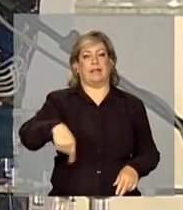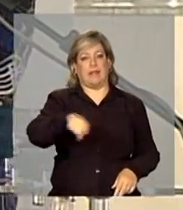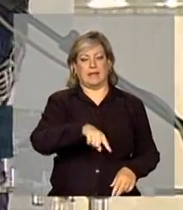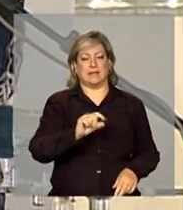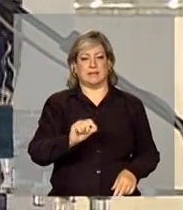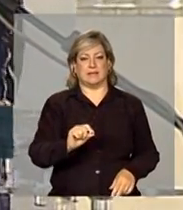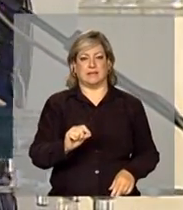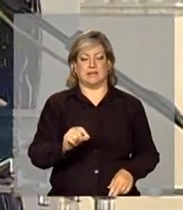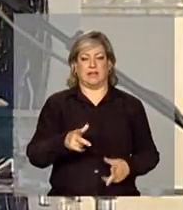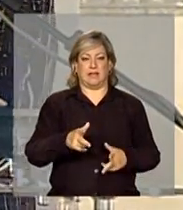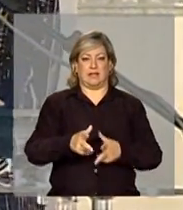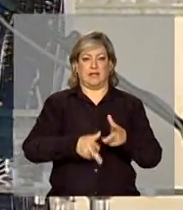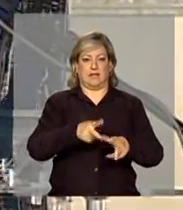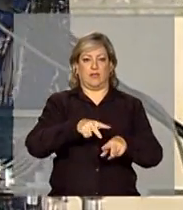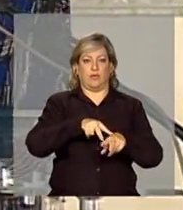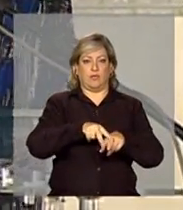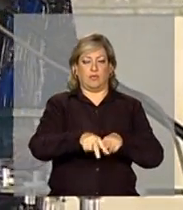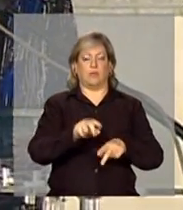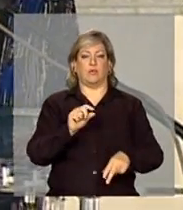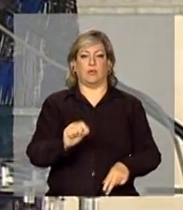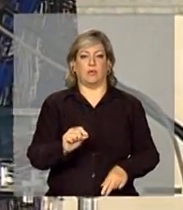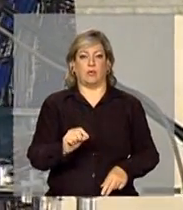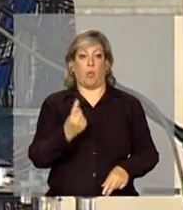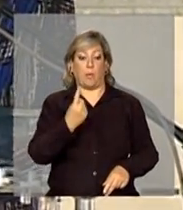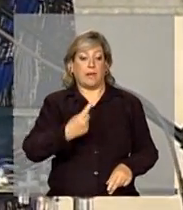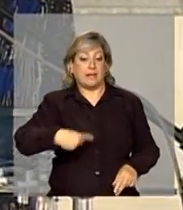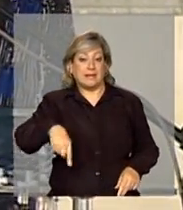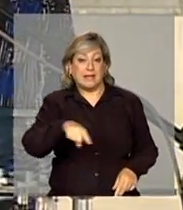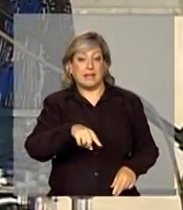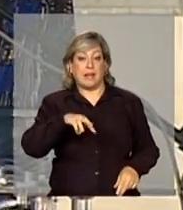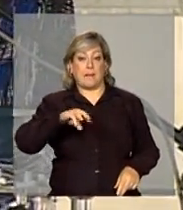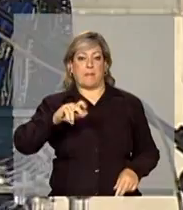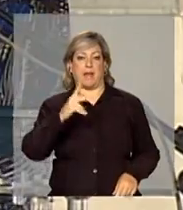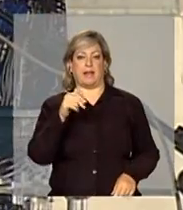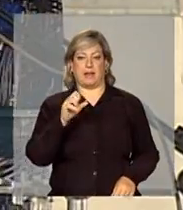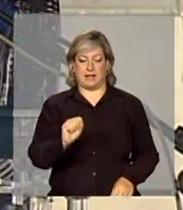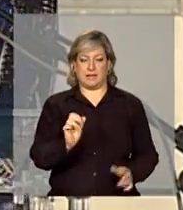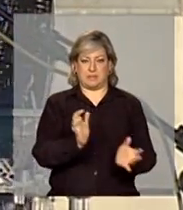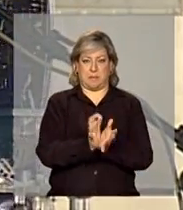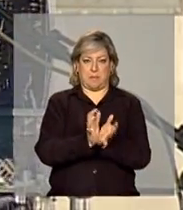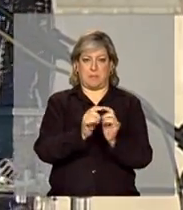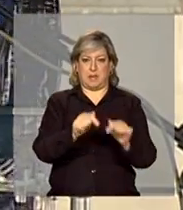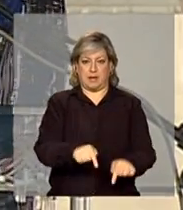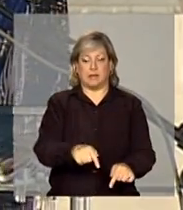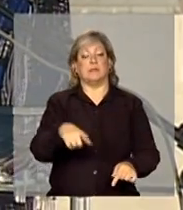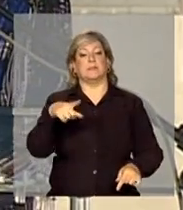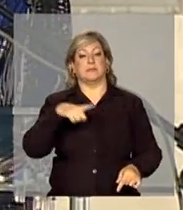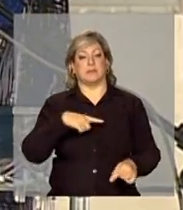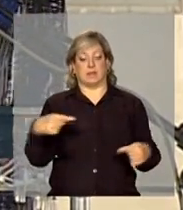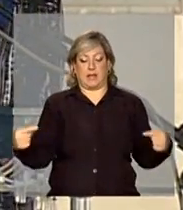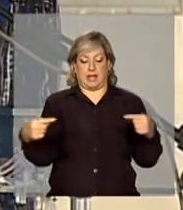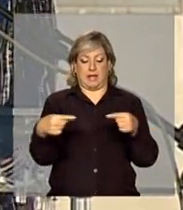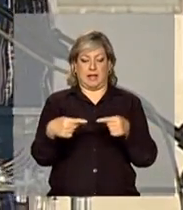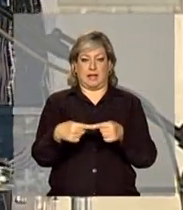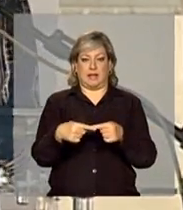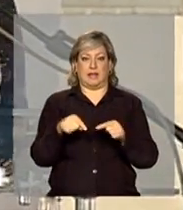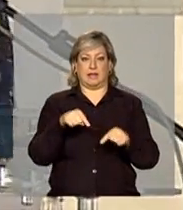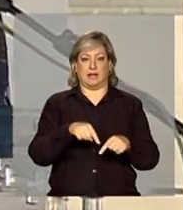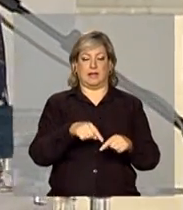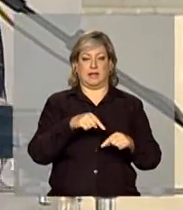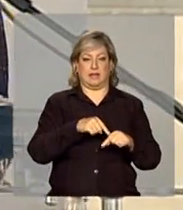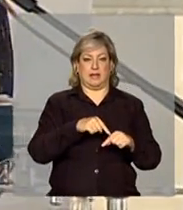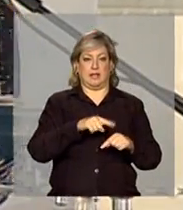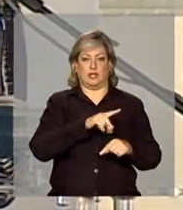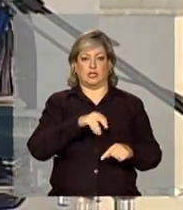porque, na verdade, é uma das malhas, parte da malha, que tem de ligar tanto a